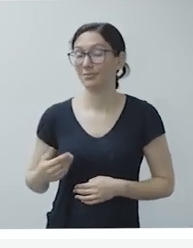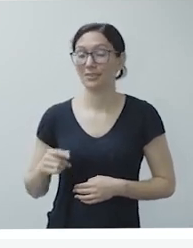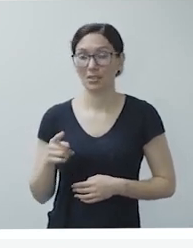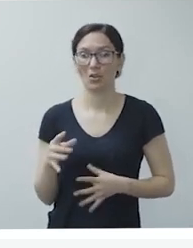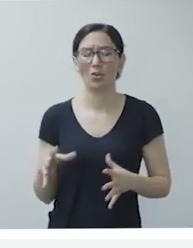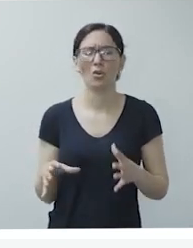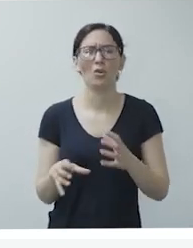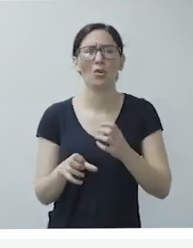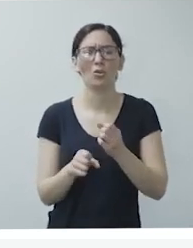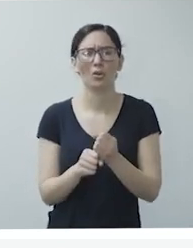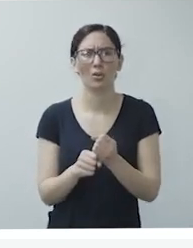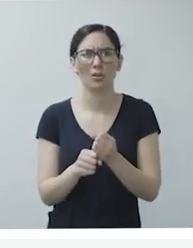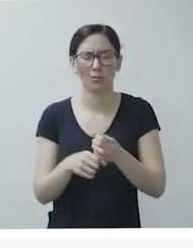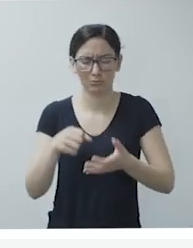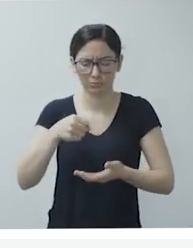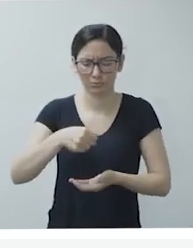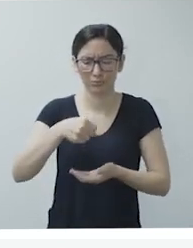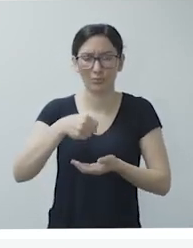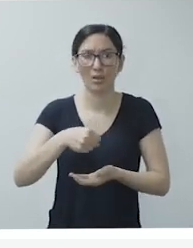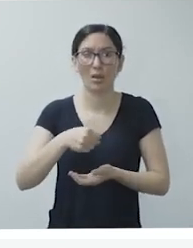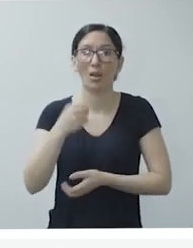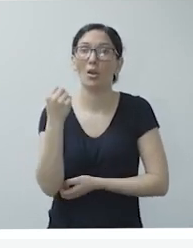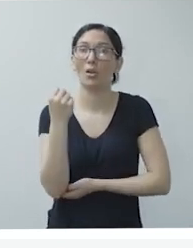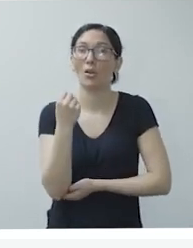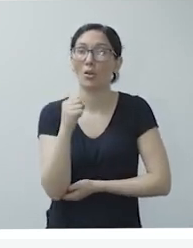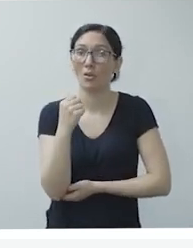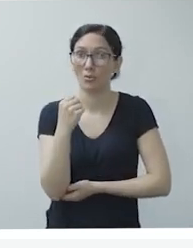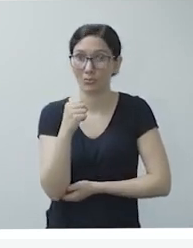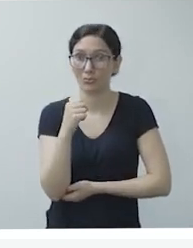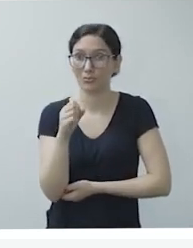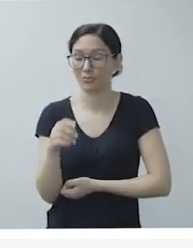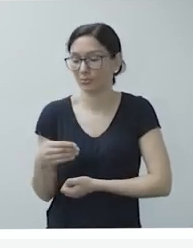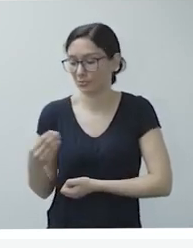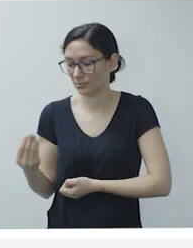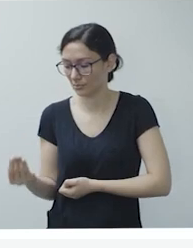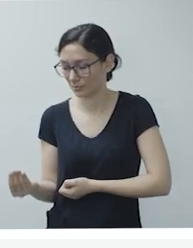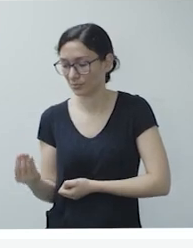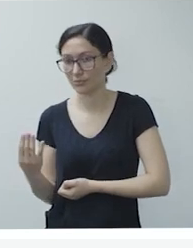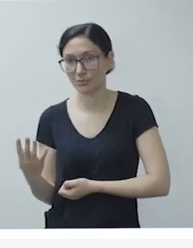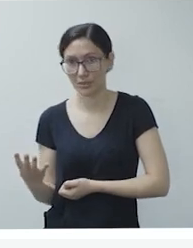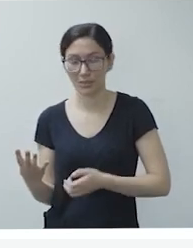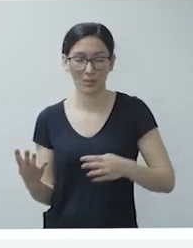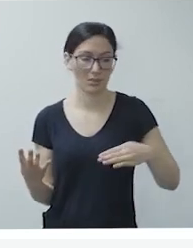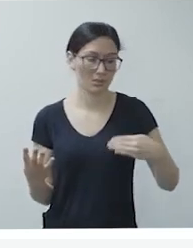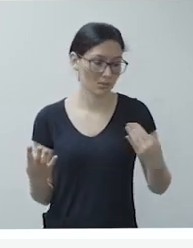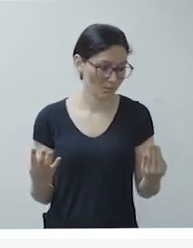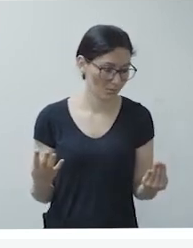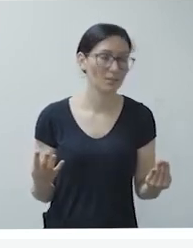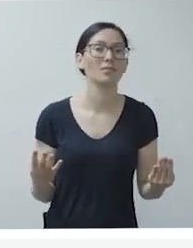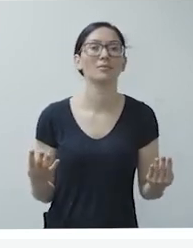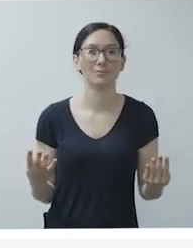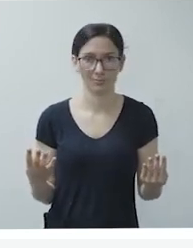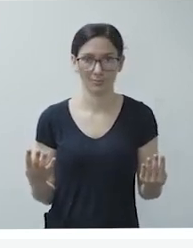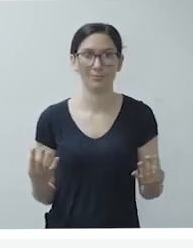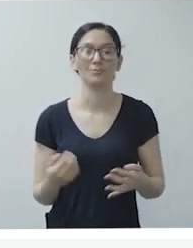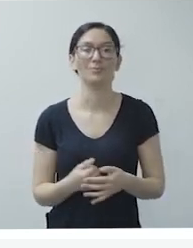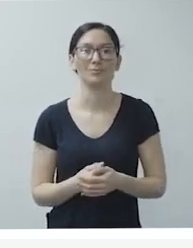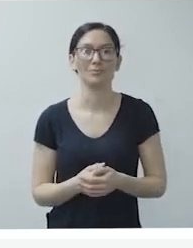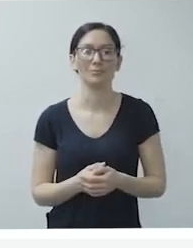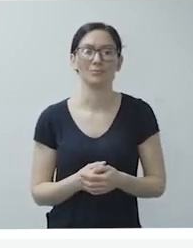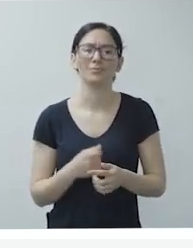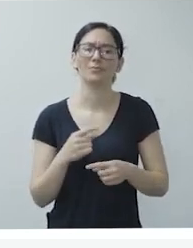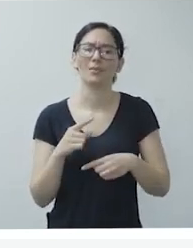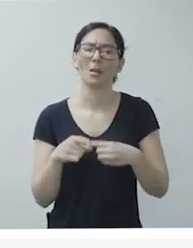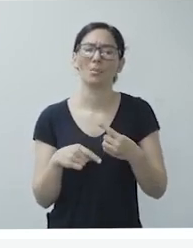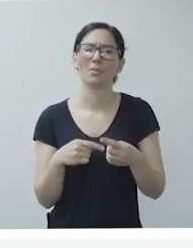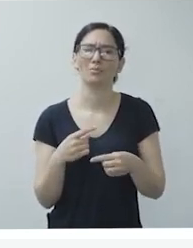pacotinhos eram oito e cada uma de nós ficamos com quatro. Para finalizar, nós pegamos